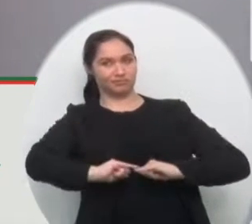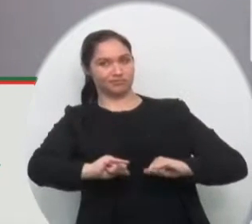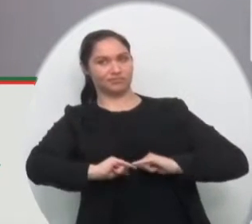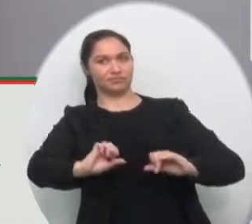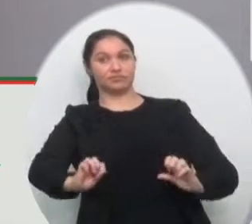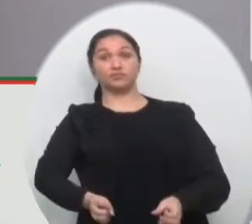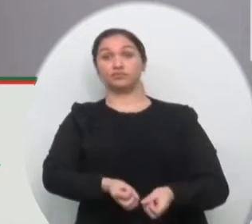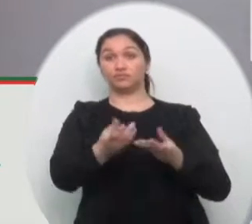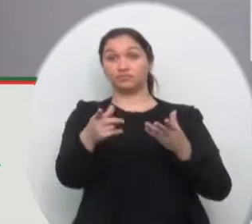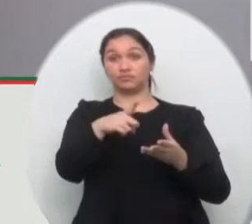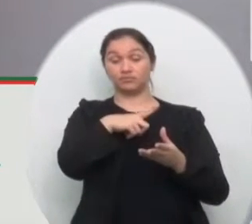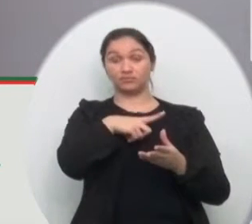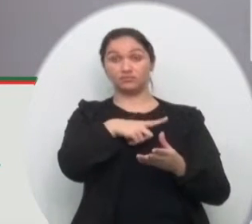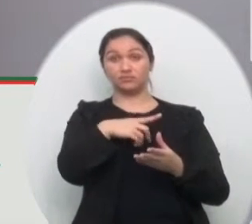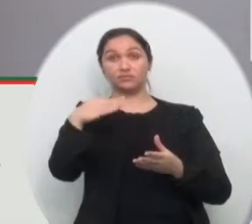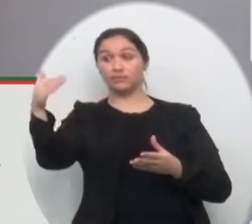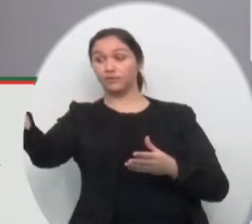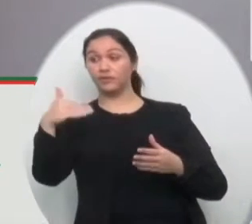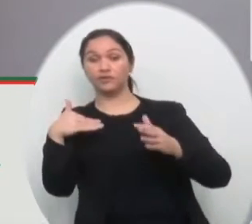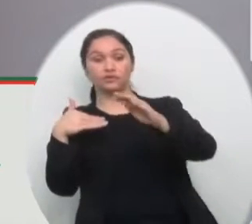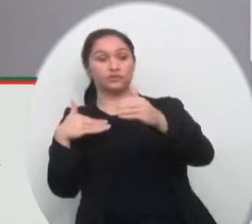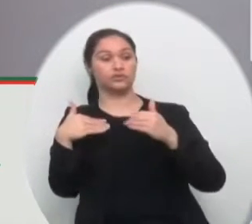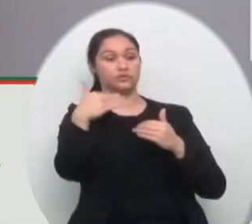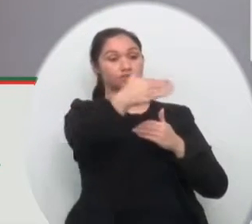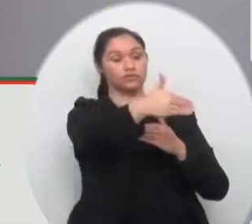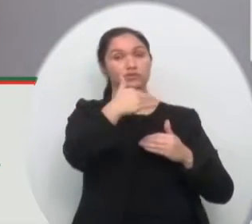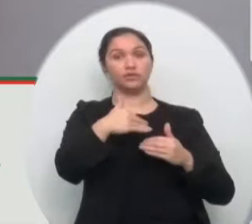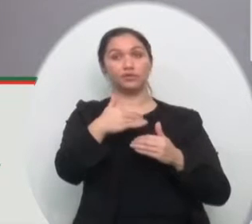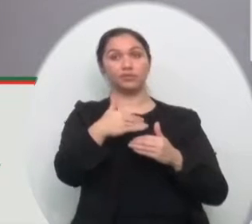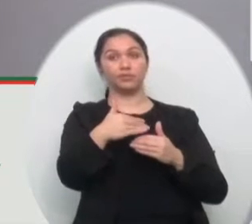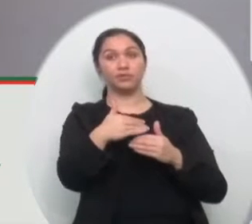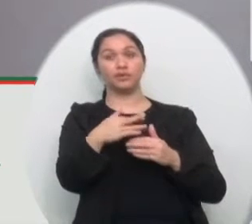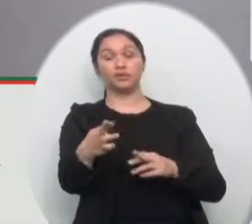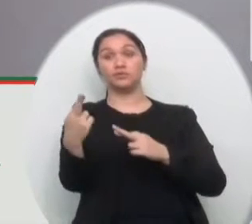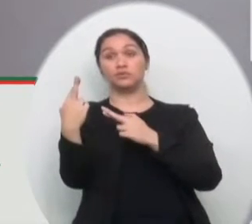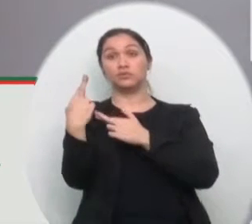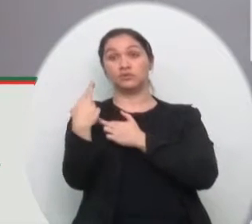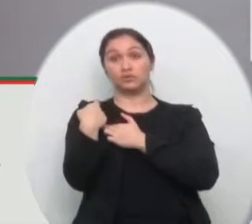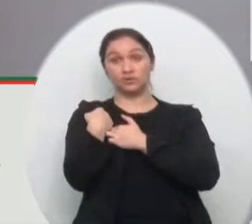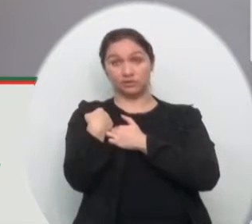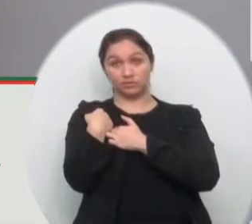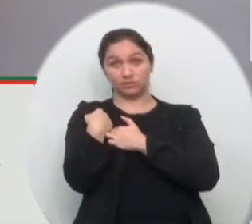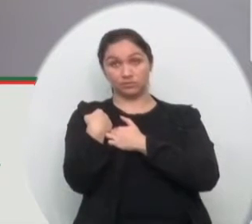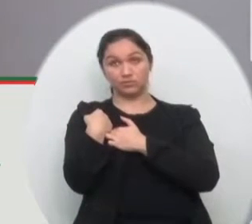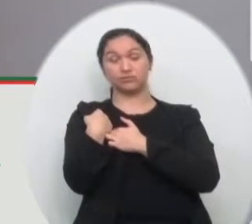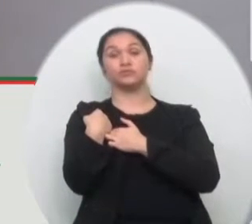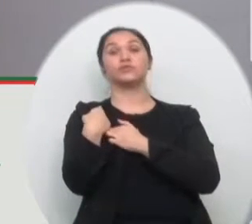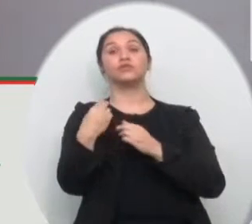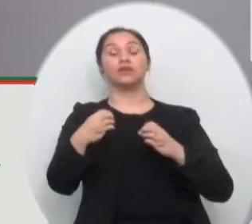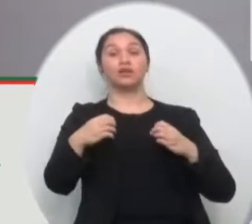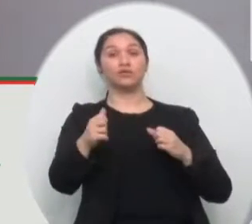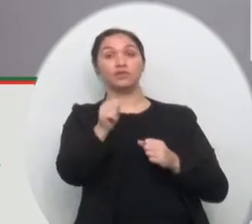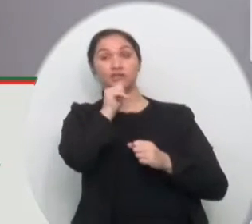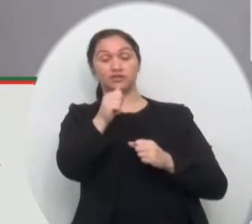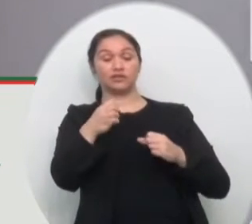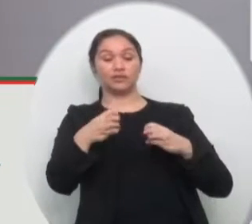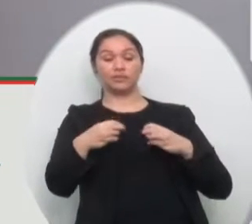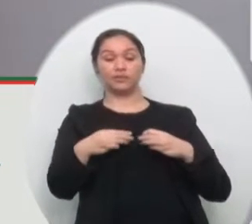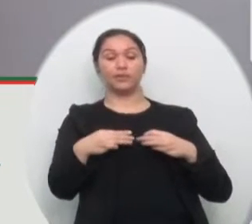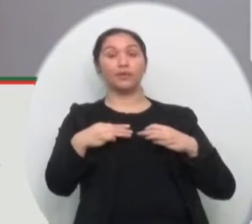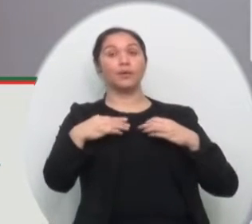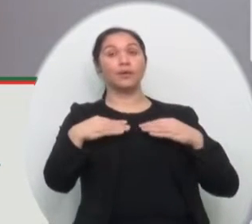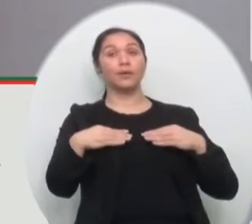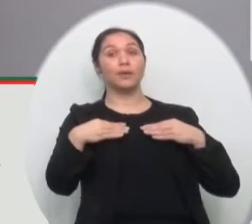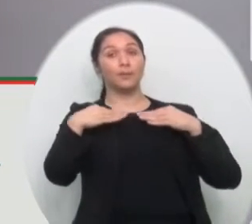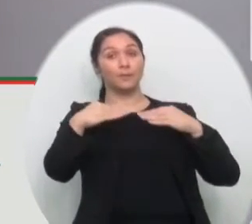nessa batalha, não só, principalmente vocês que já estão, mas o Ministério do Trabalho, o Ministério